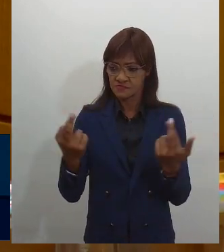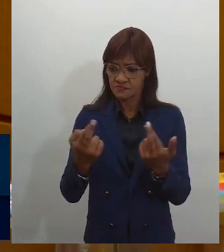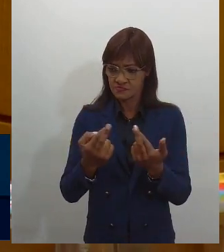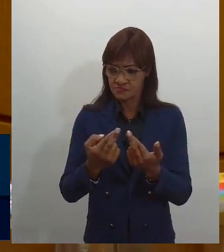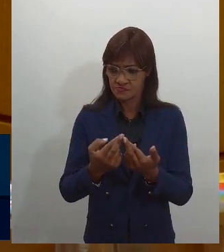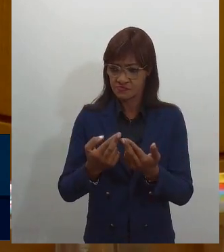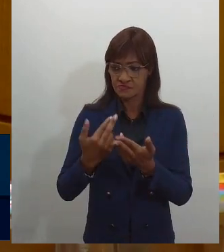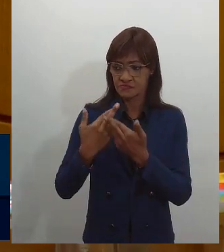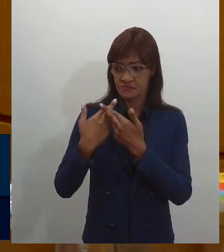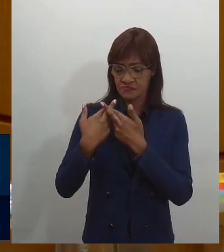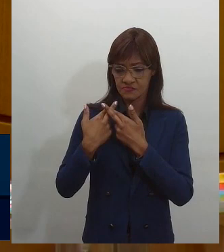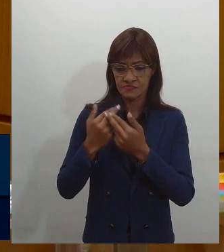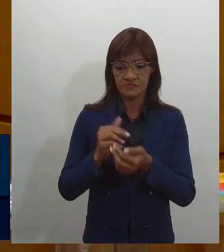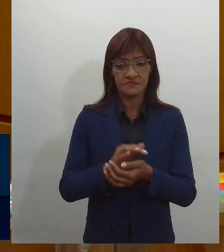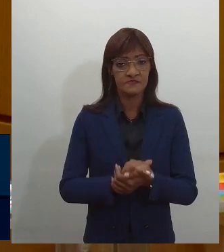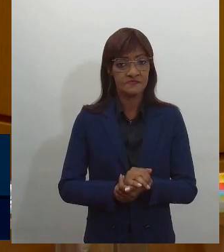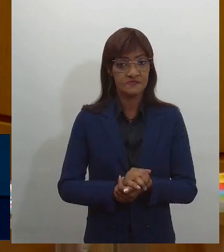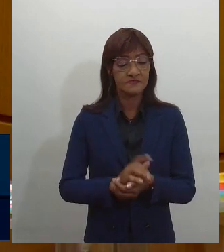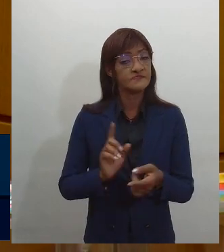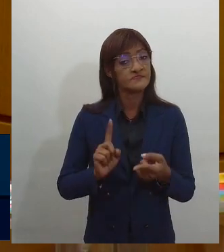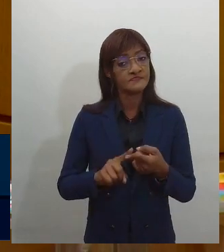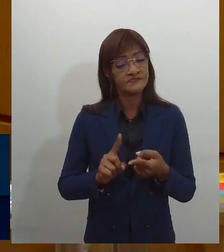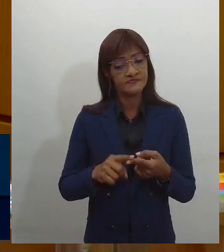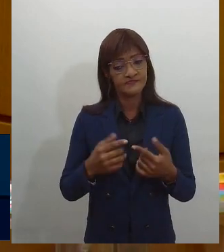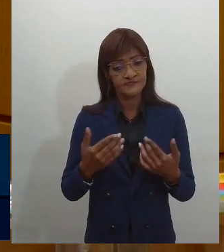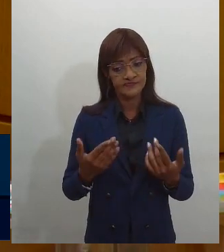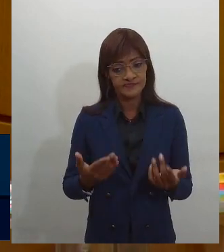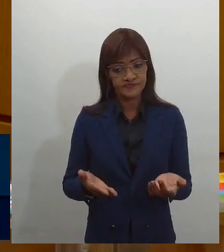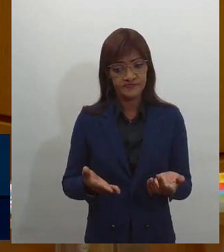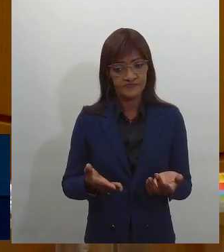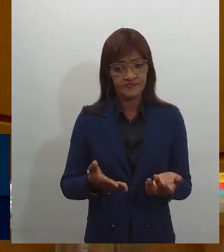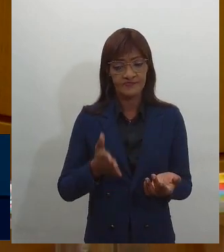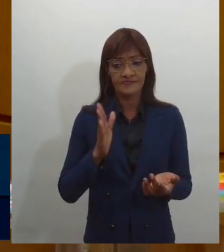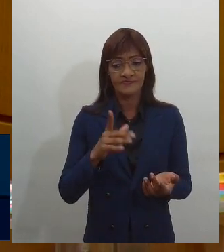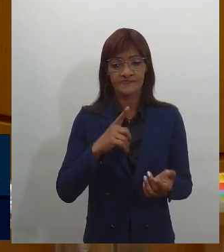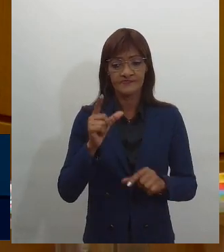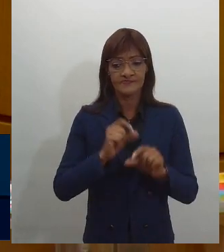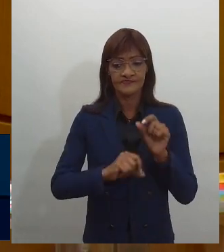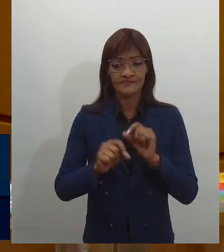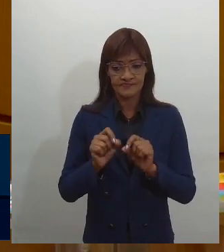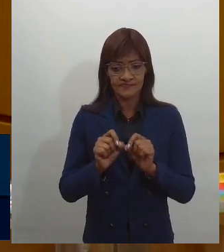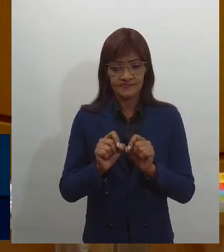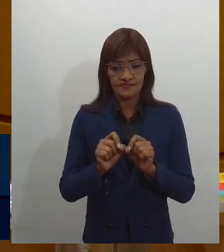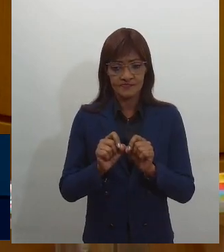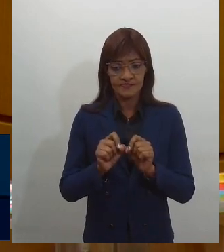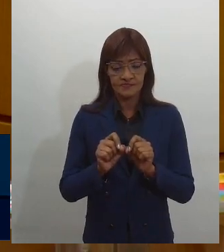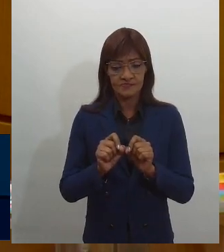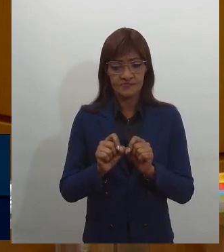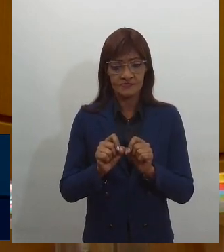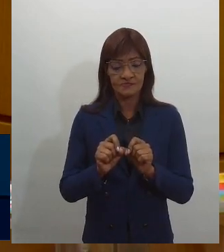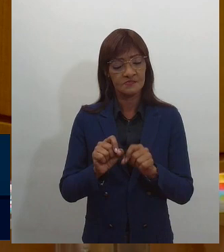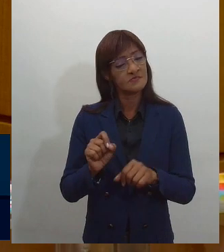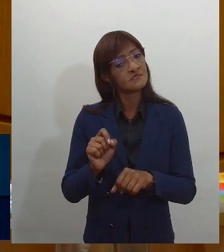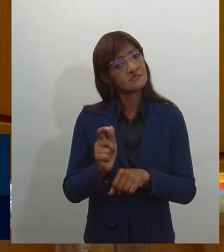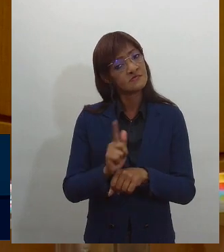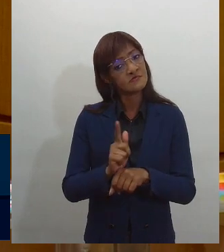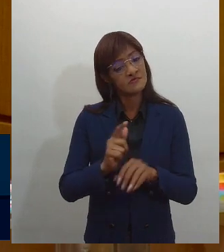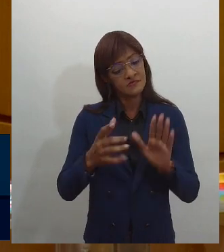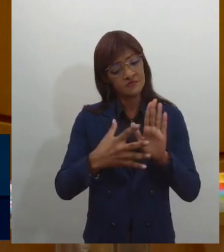além disso, foram fornecidos aos gestores modelos e editais